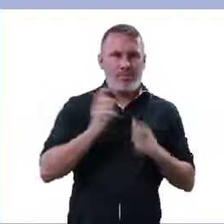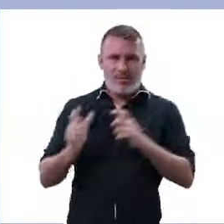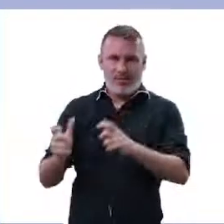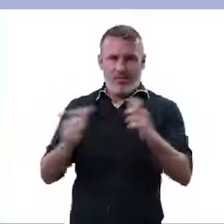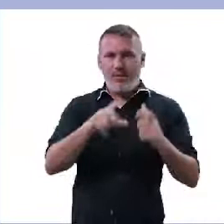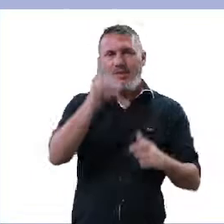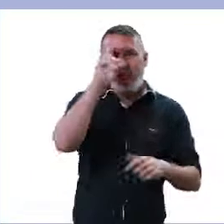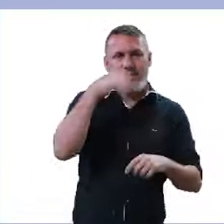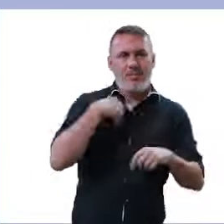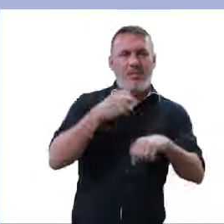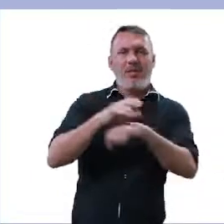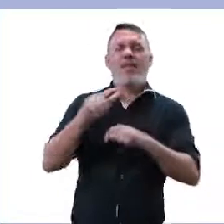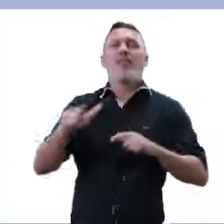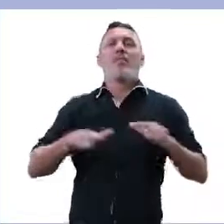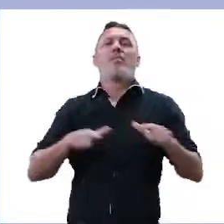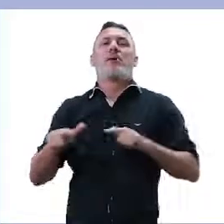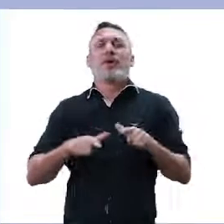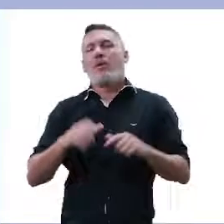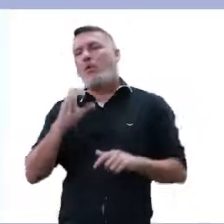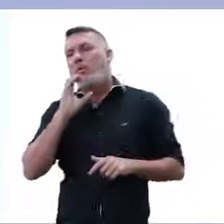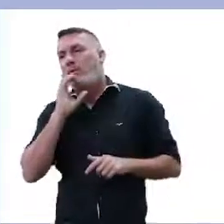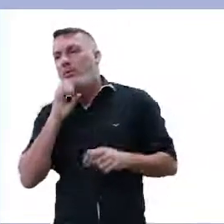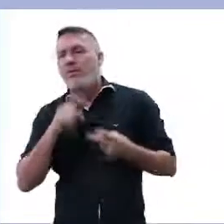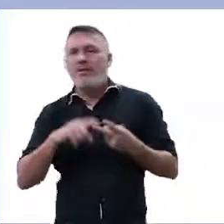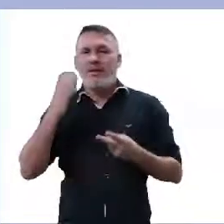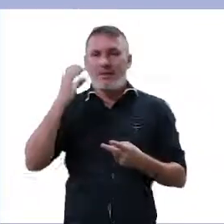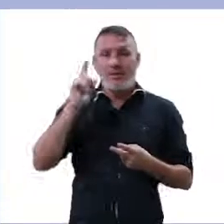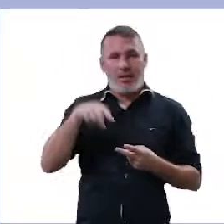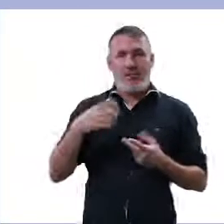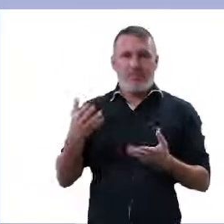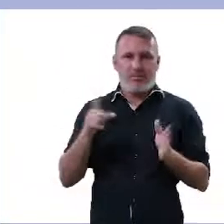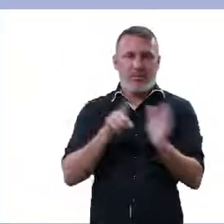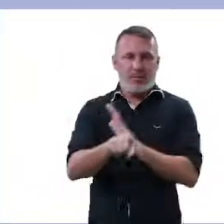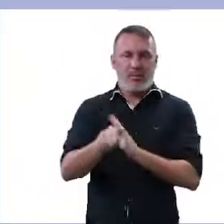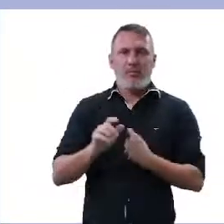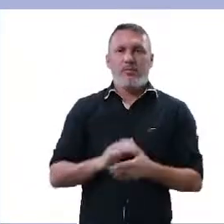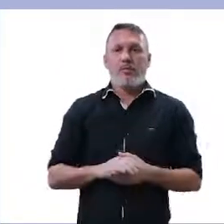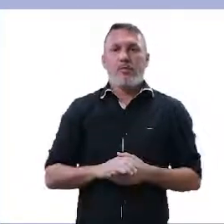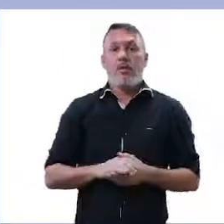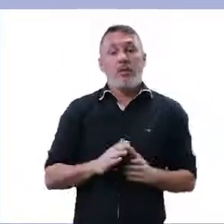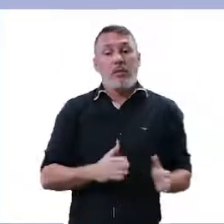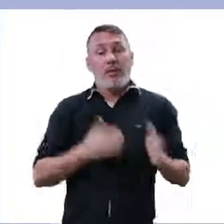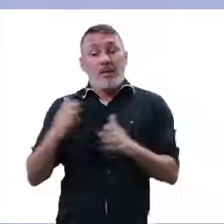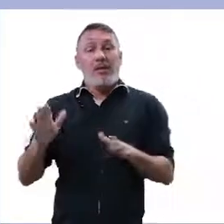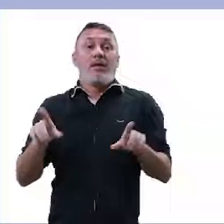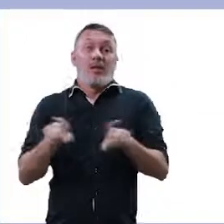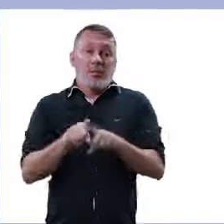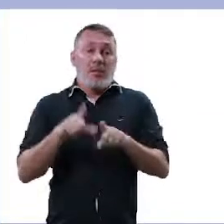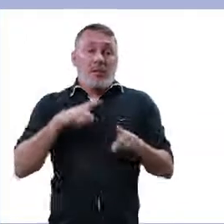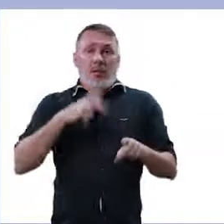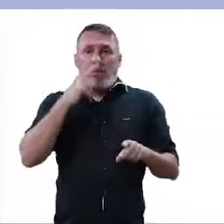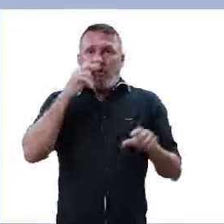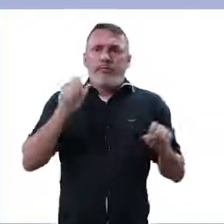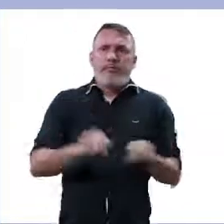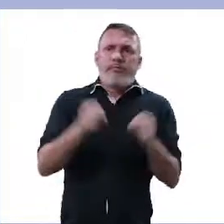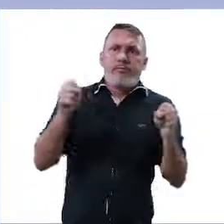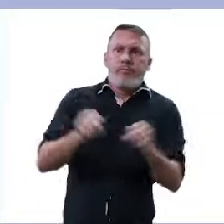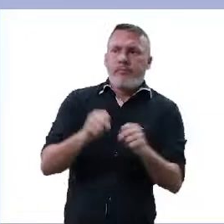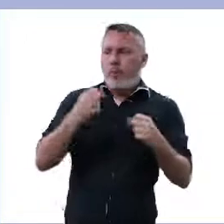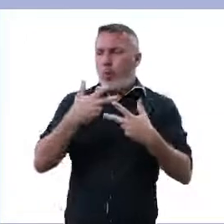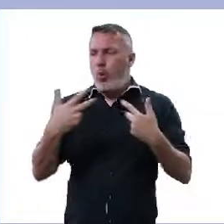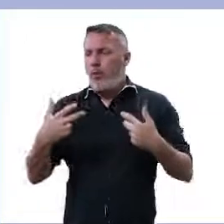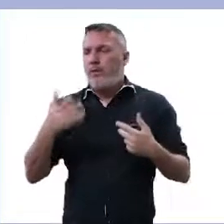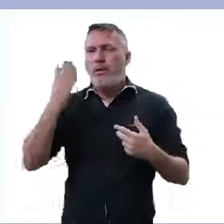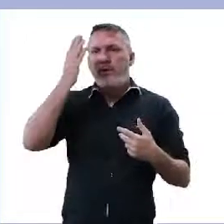falei do trabalho, do conhecimento, da ciência? Está aí. Mas, ao mesmo tempo, ameaça destruir tudo o que temos, tudo o que sabemos, tudo o que somos.